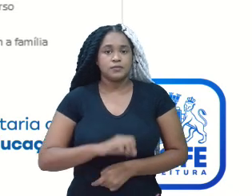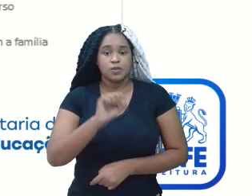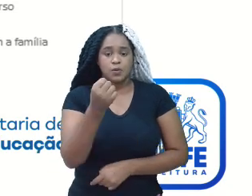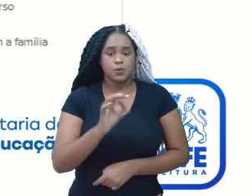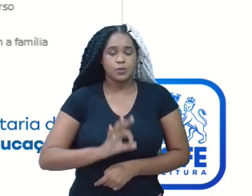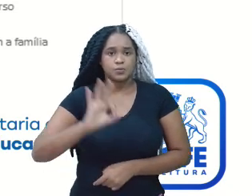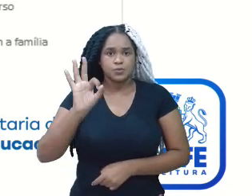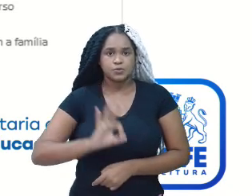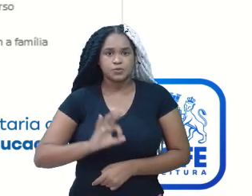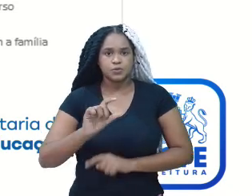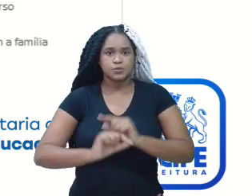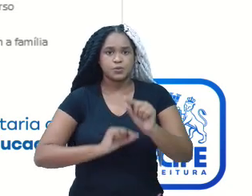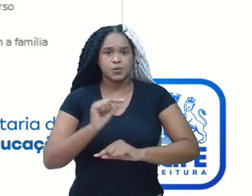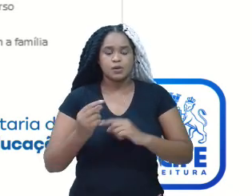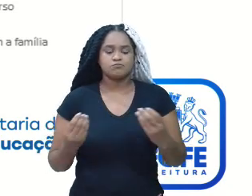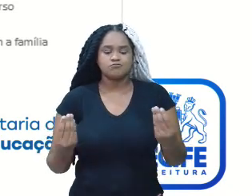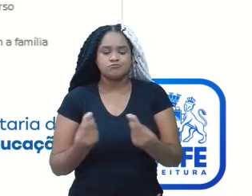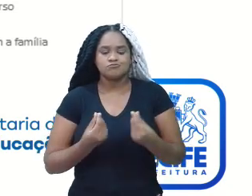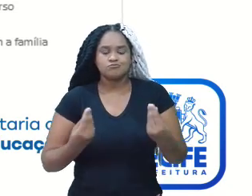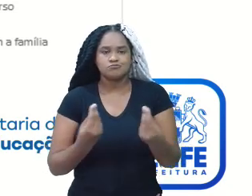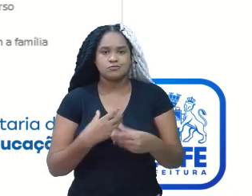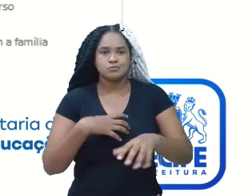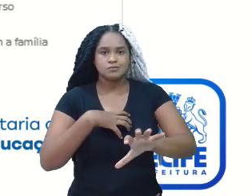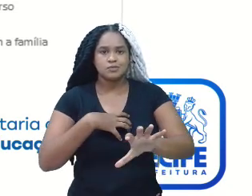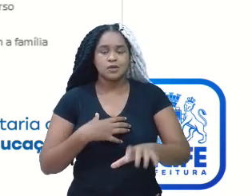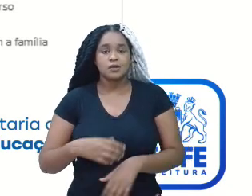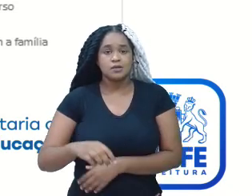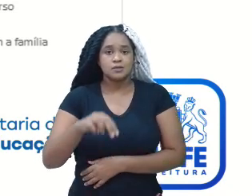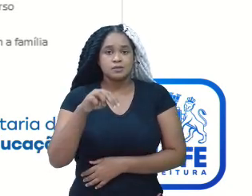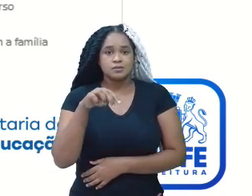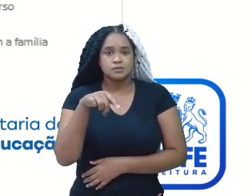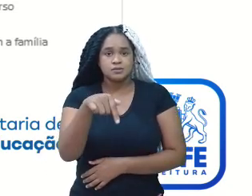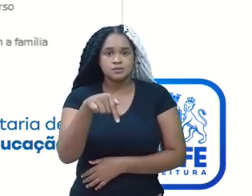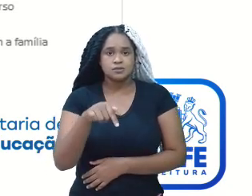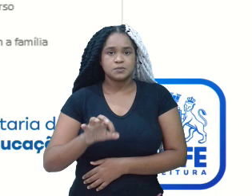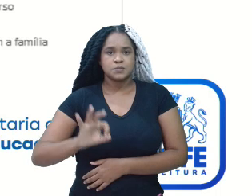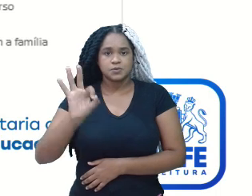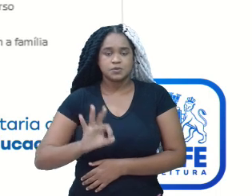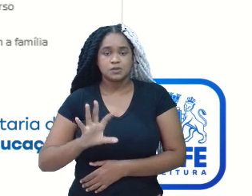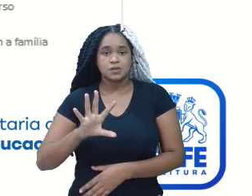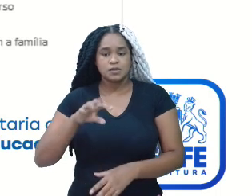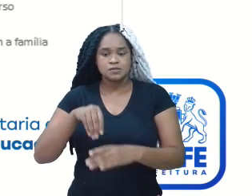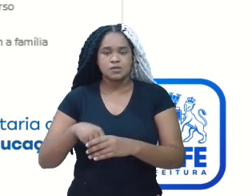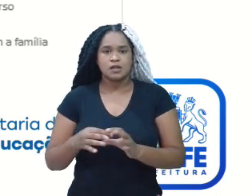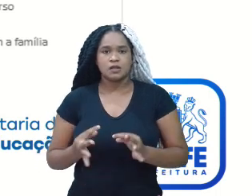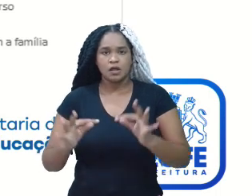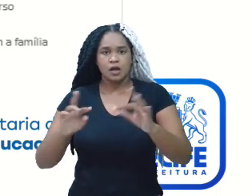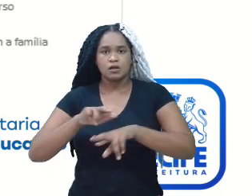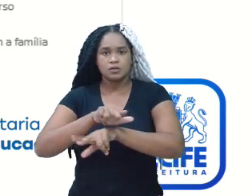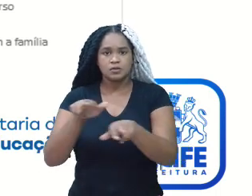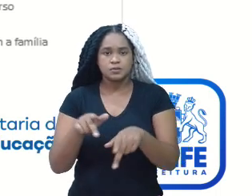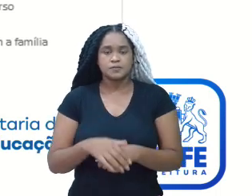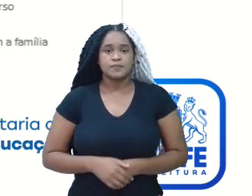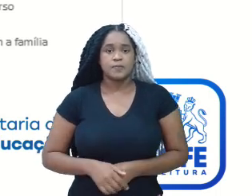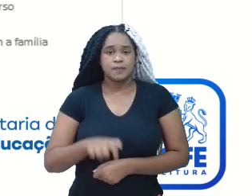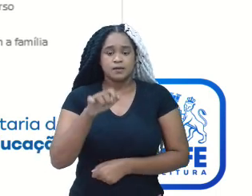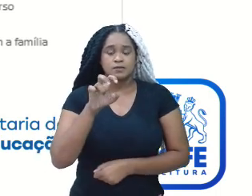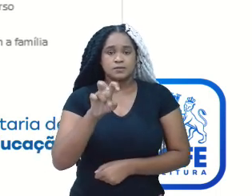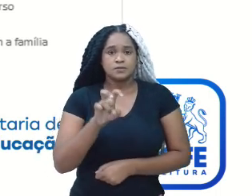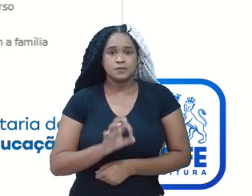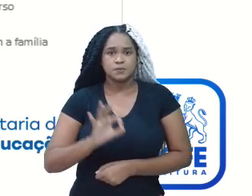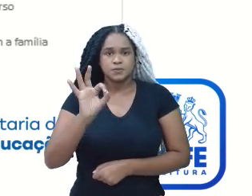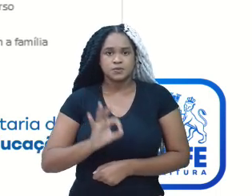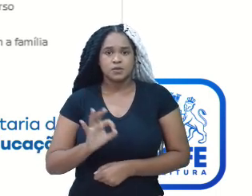8%, a sensibilização. Com 7%, sala de recursos. E 5%, a parceria